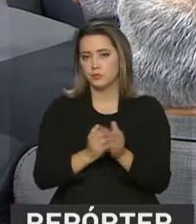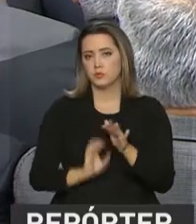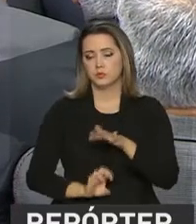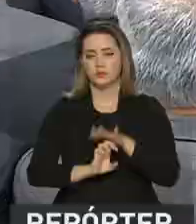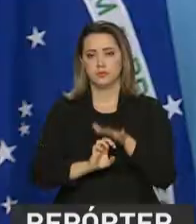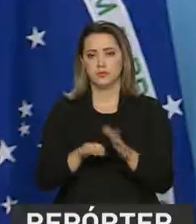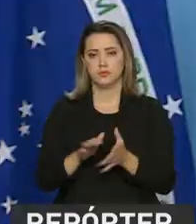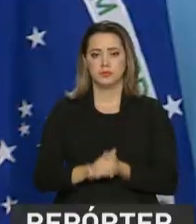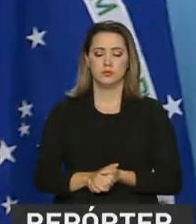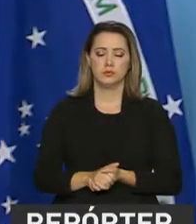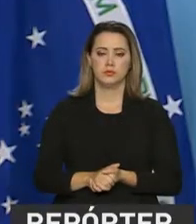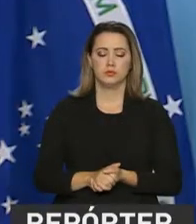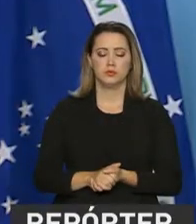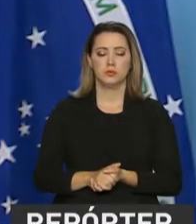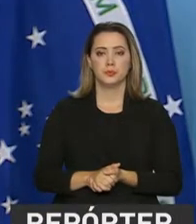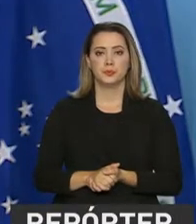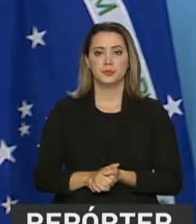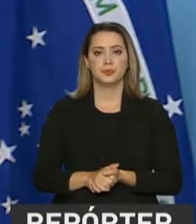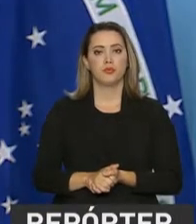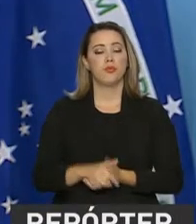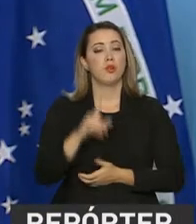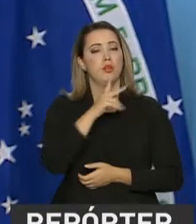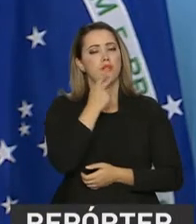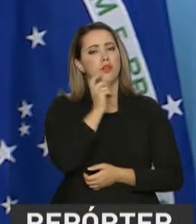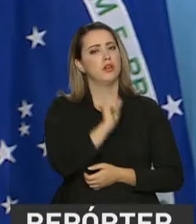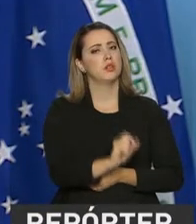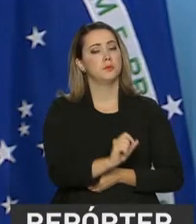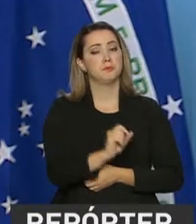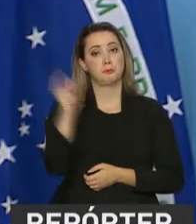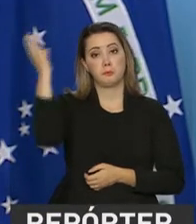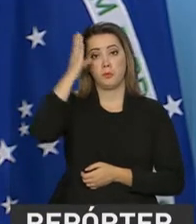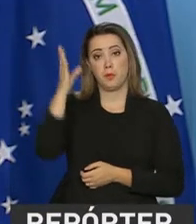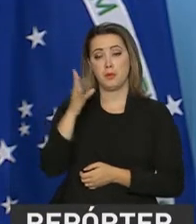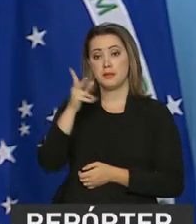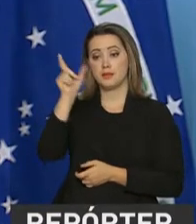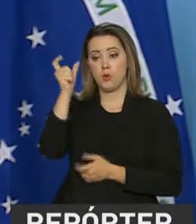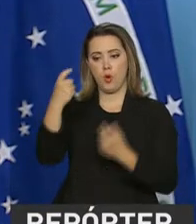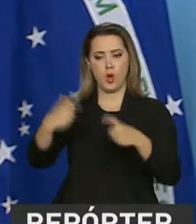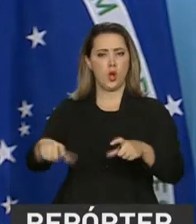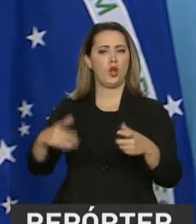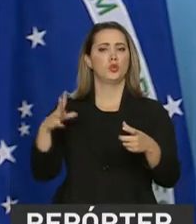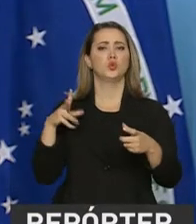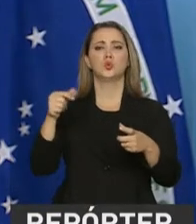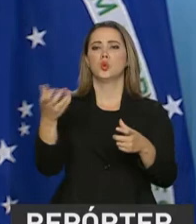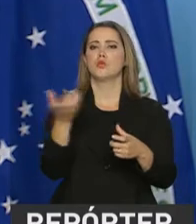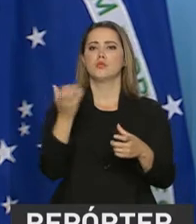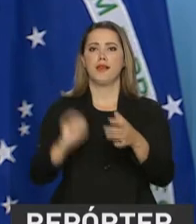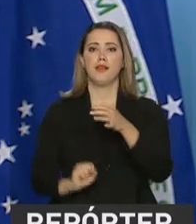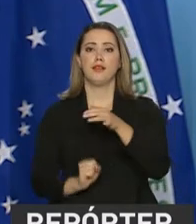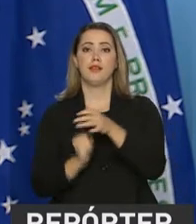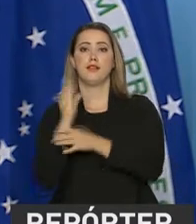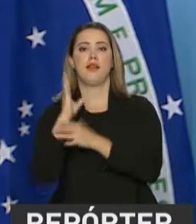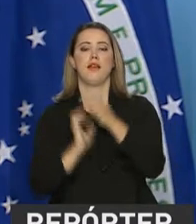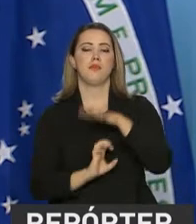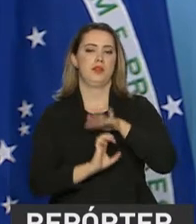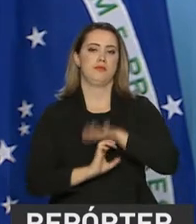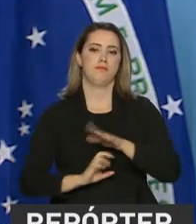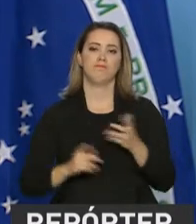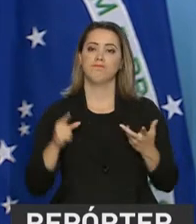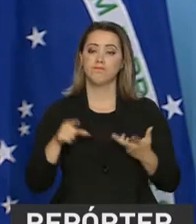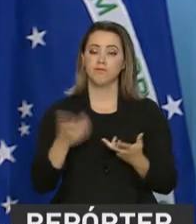investidores o brasil é um país onde todos querem investir o que fizemos penso eu